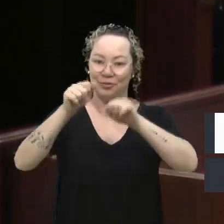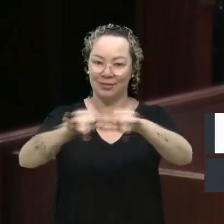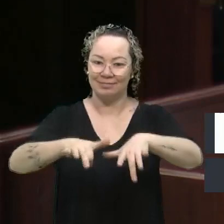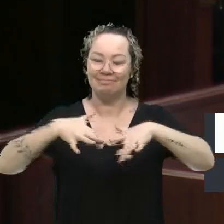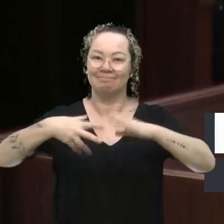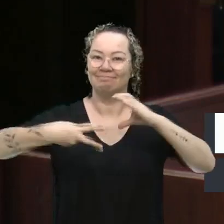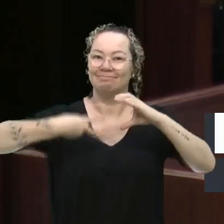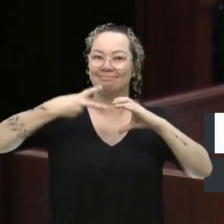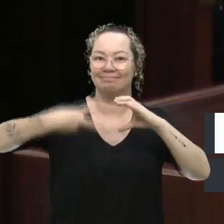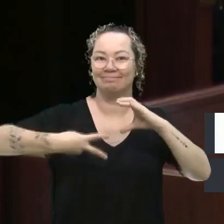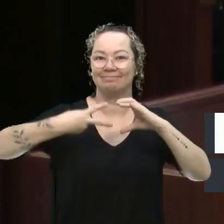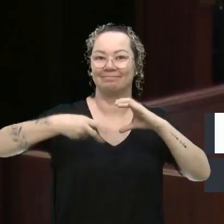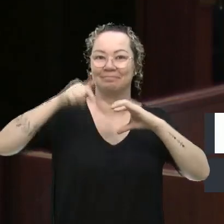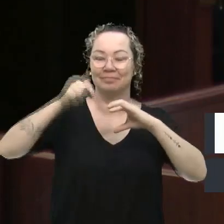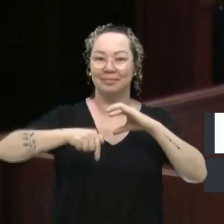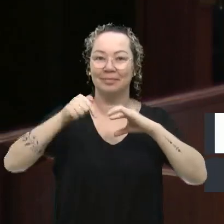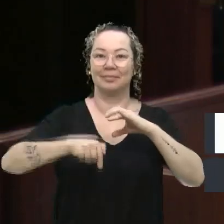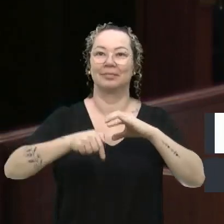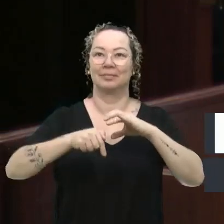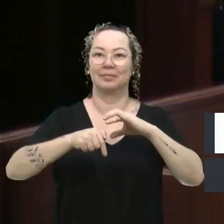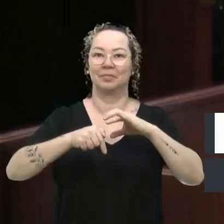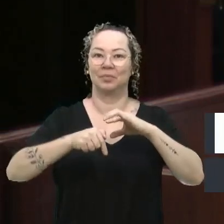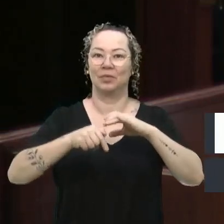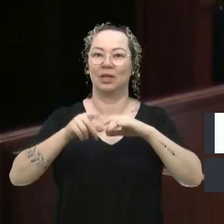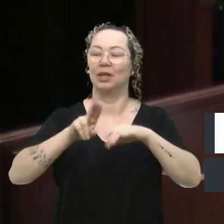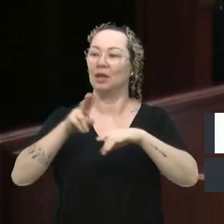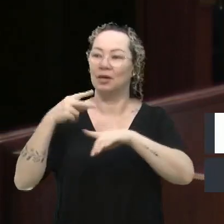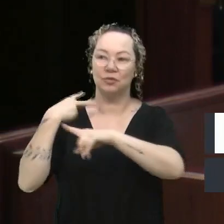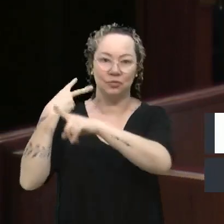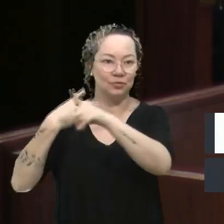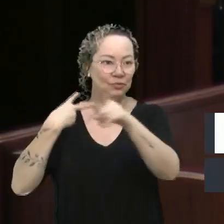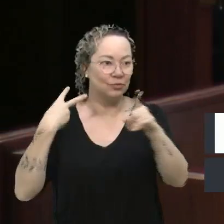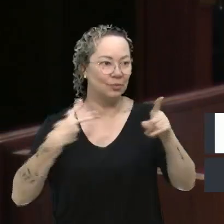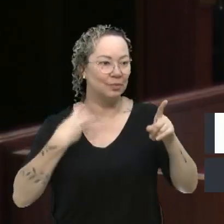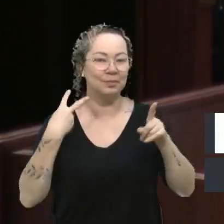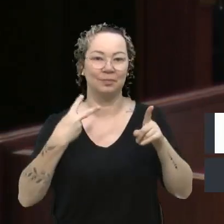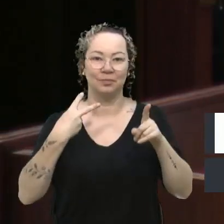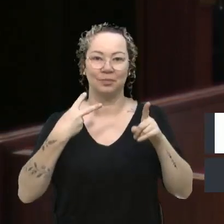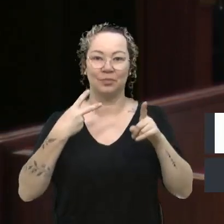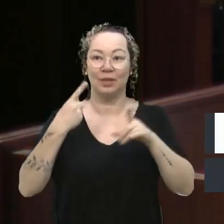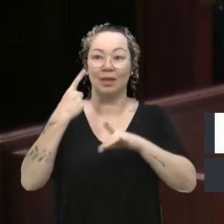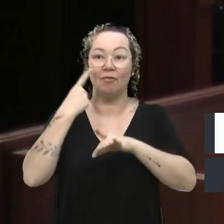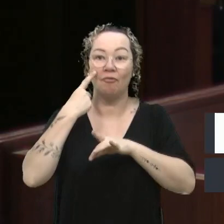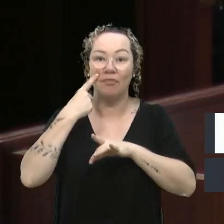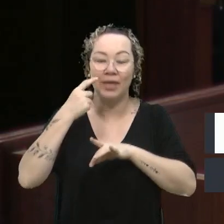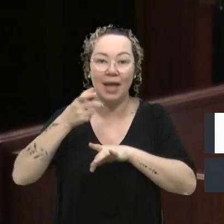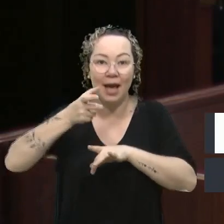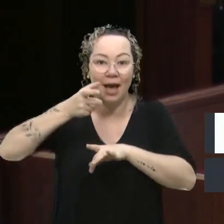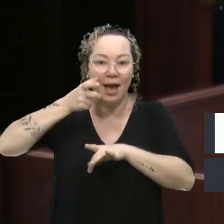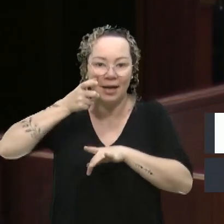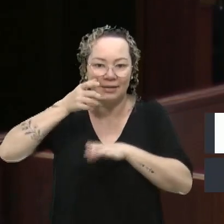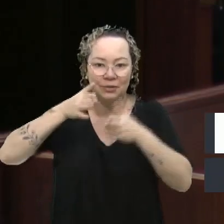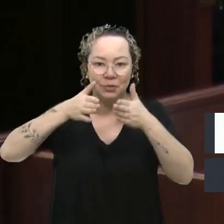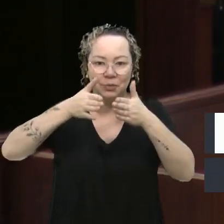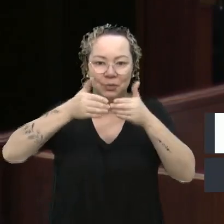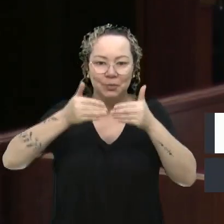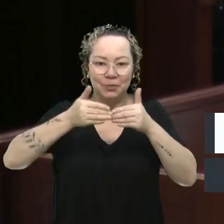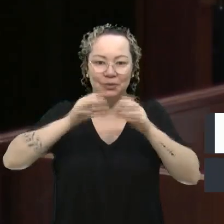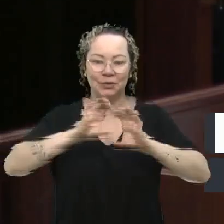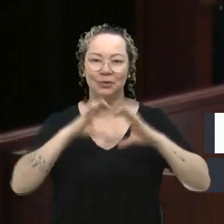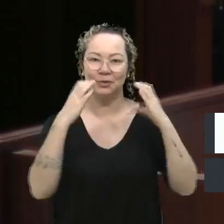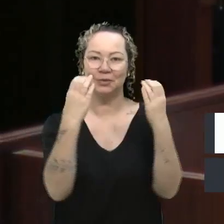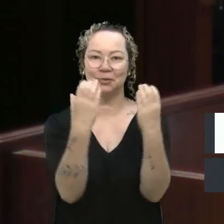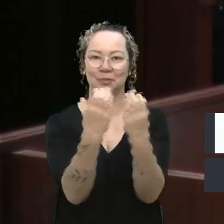de Caxias do Sul, através de seus vereadores, ouvem um pedido da comunidade e, assim,